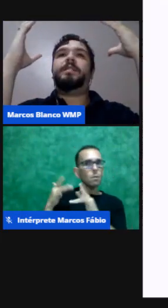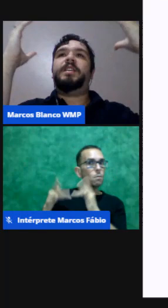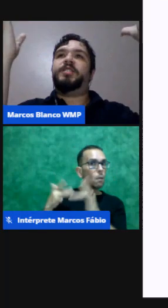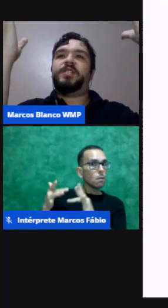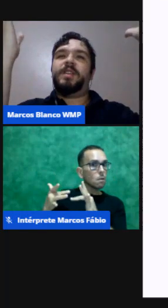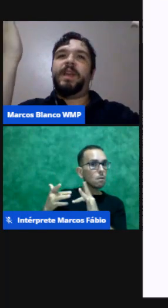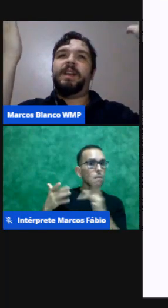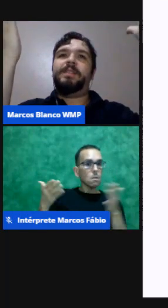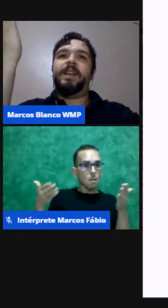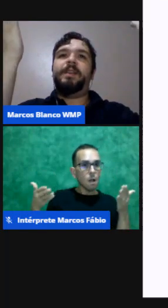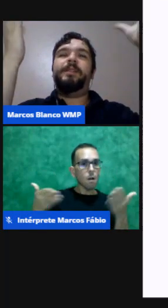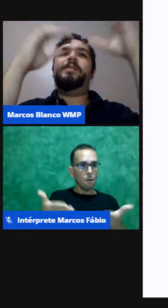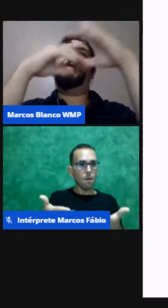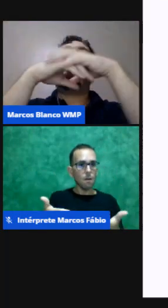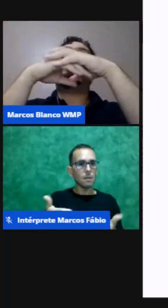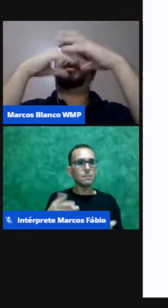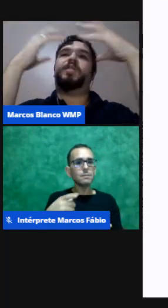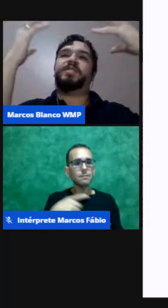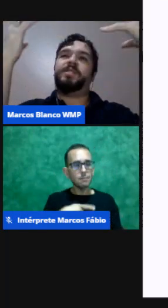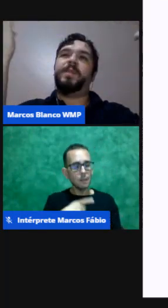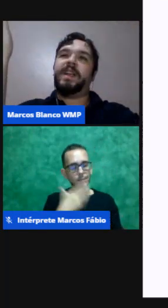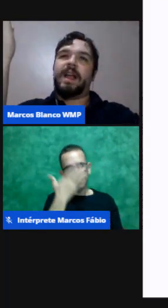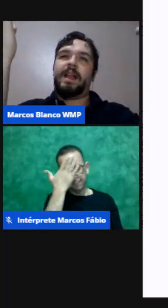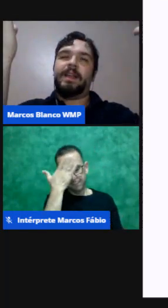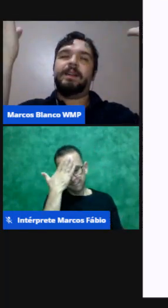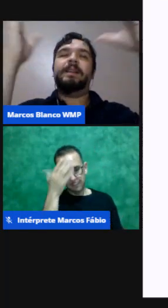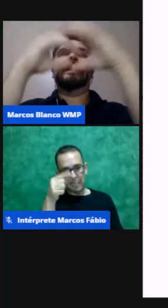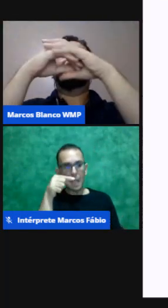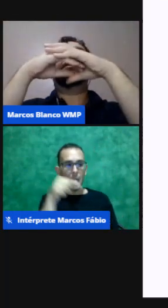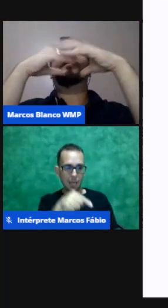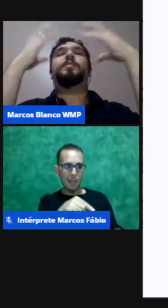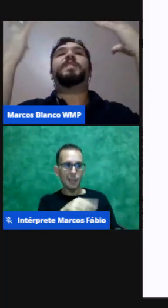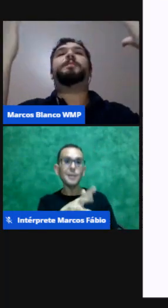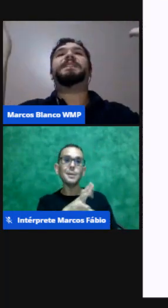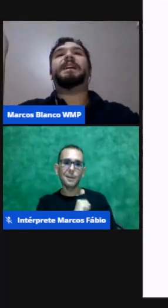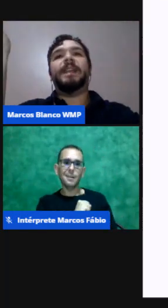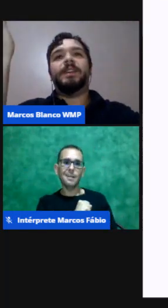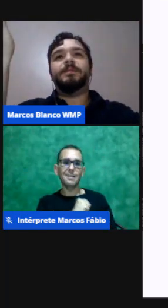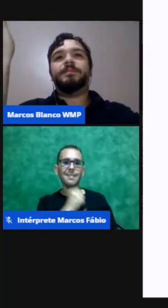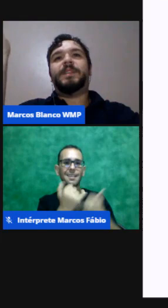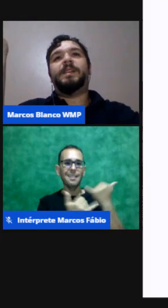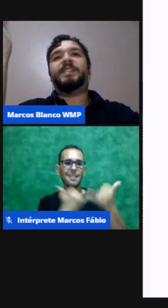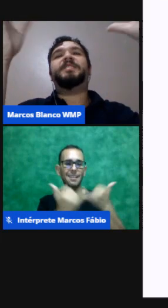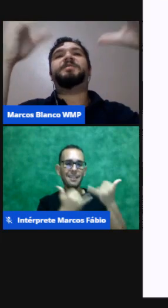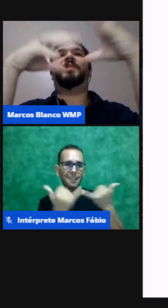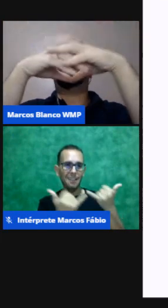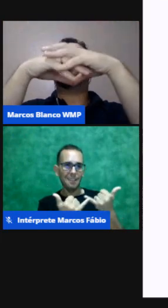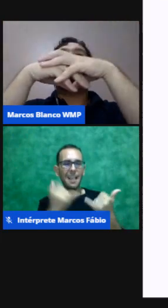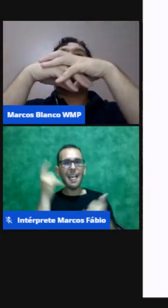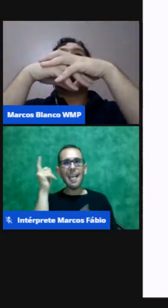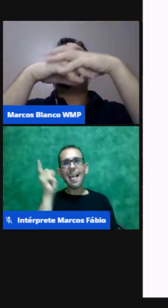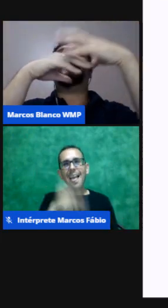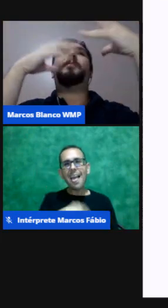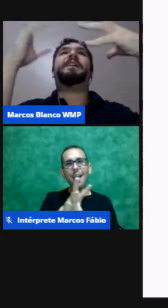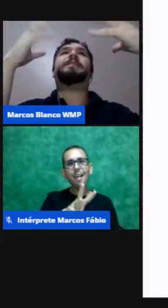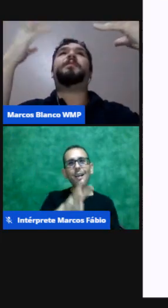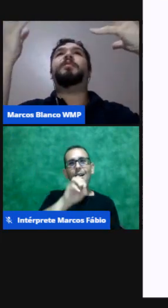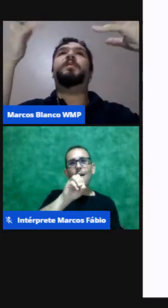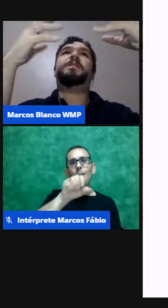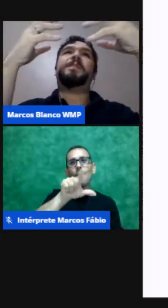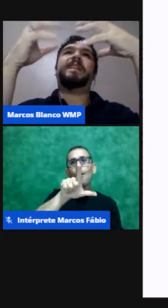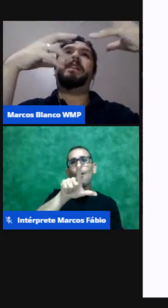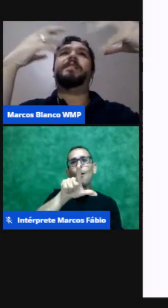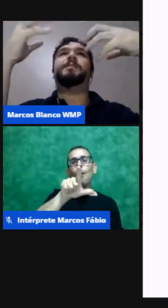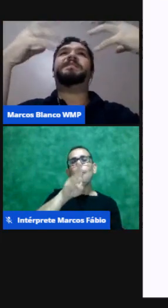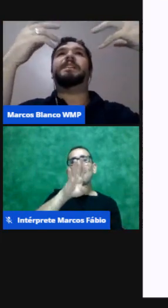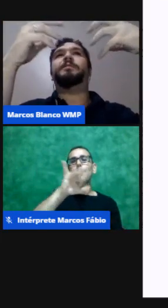E agora a gente libera o quê? O volbito, que a gente gosta de brincar, né? O volbito pantaneiro, né? Imagina, a gente brinca. Mas como é que